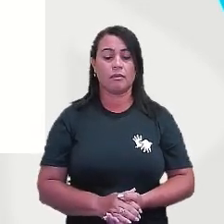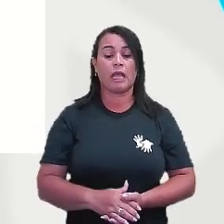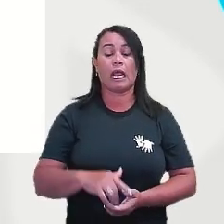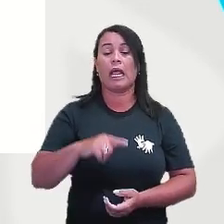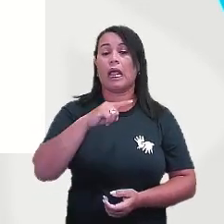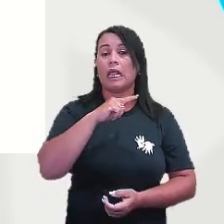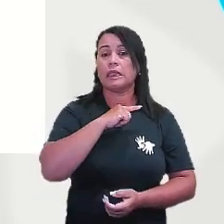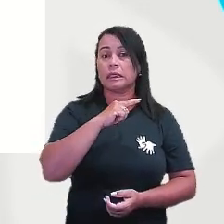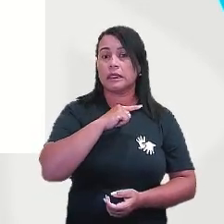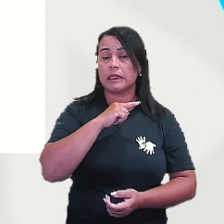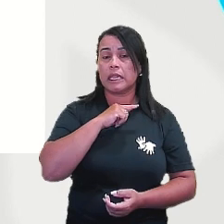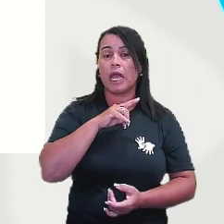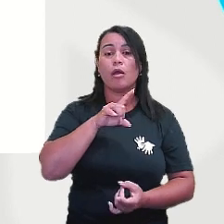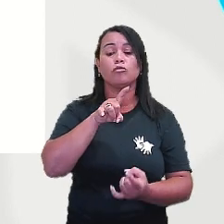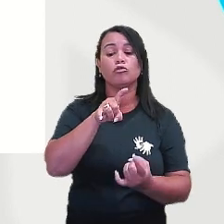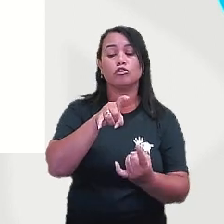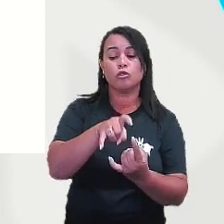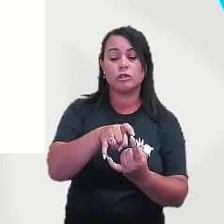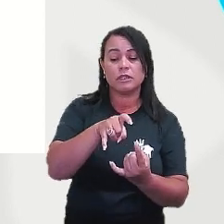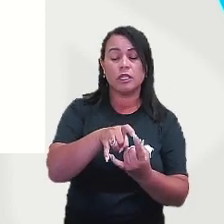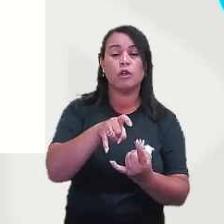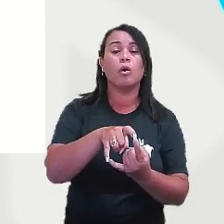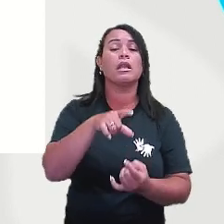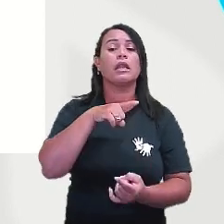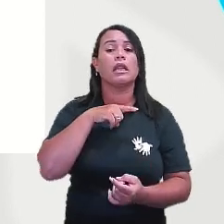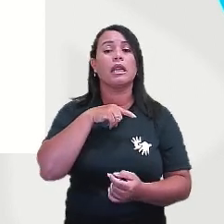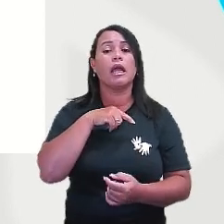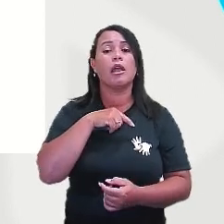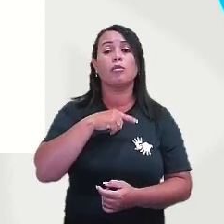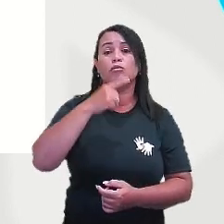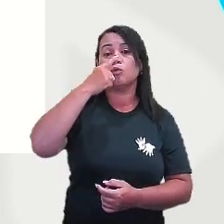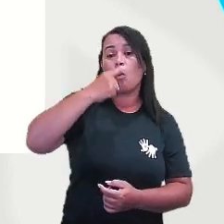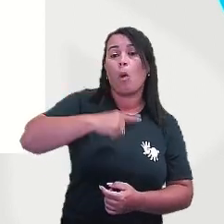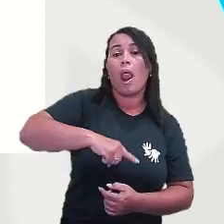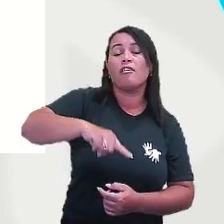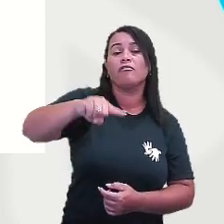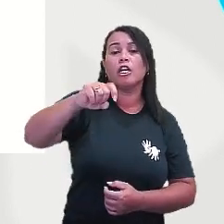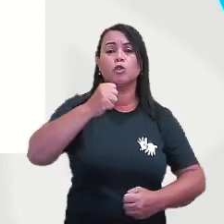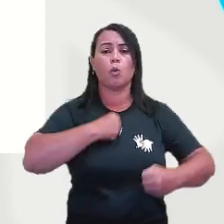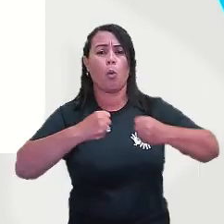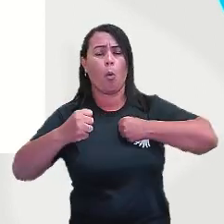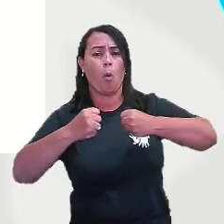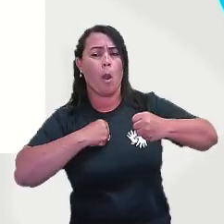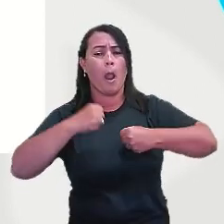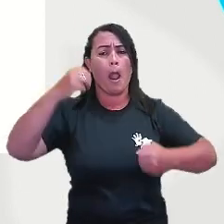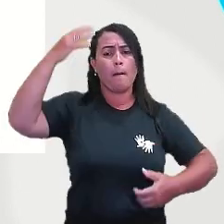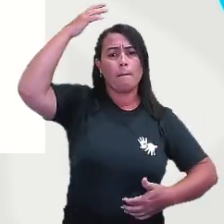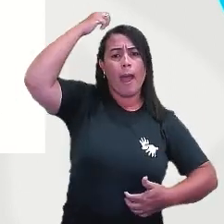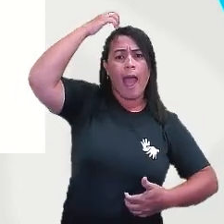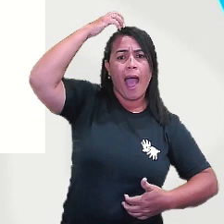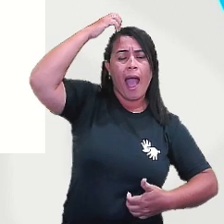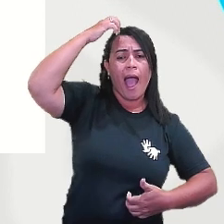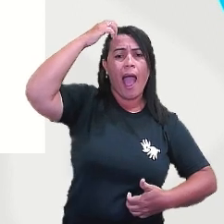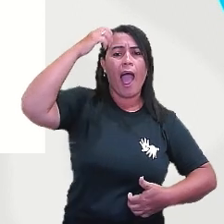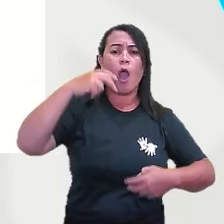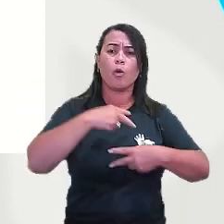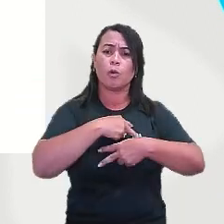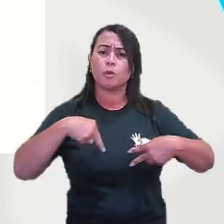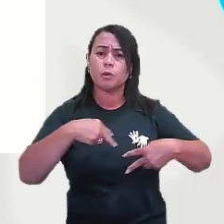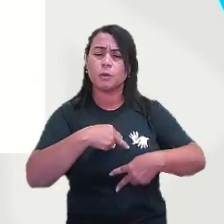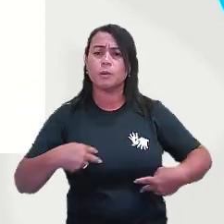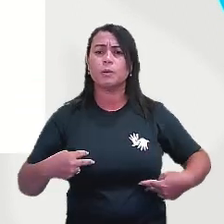Temos o rinoceronte, o elefante, os gorilas, macacos,